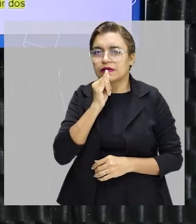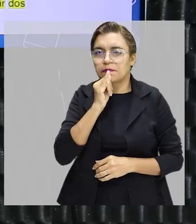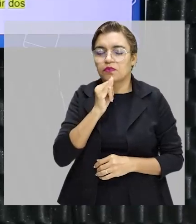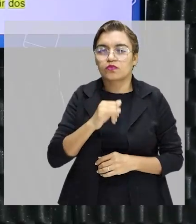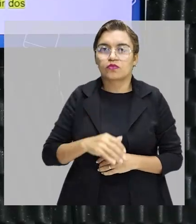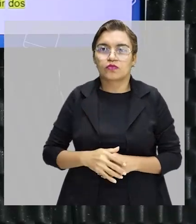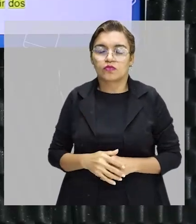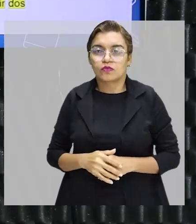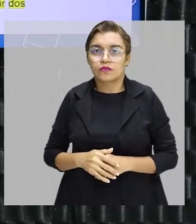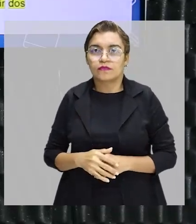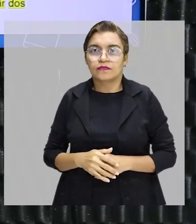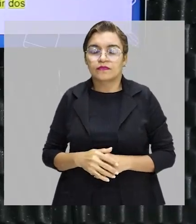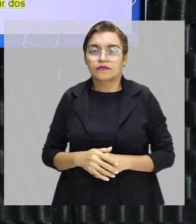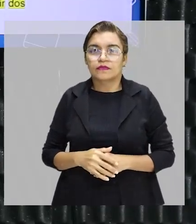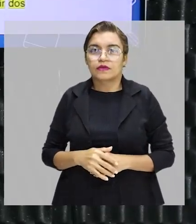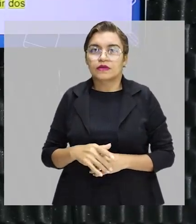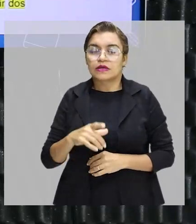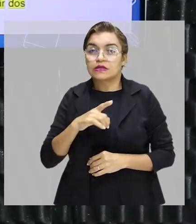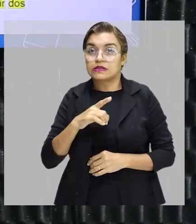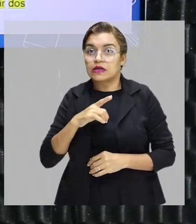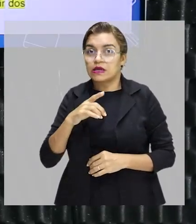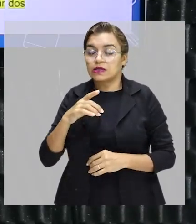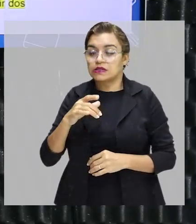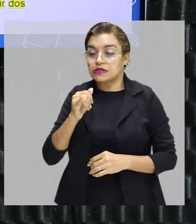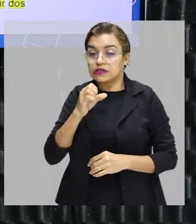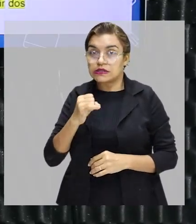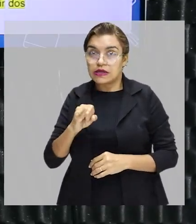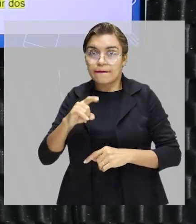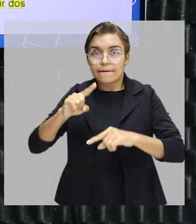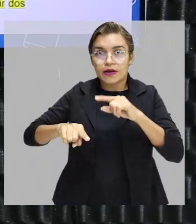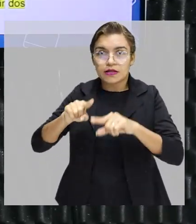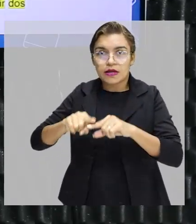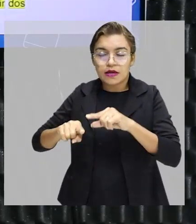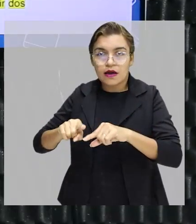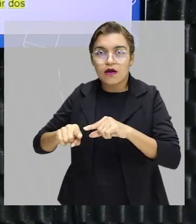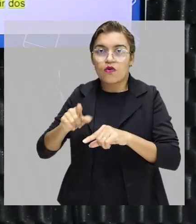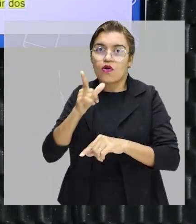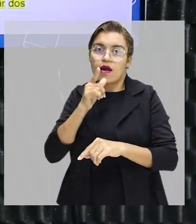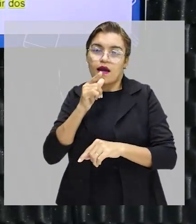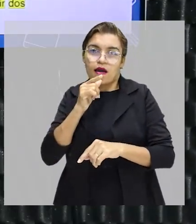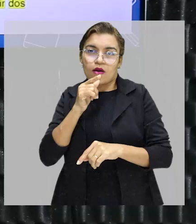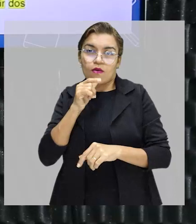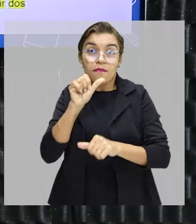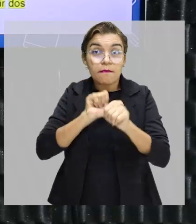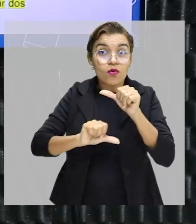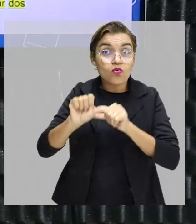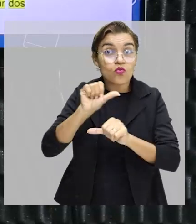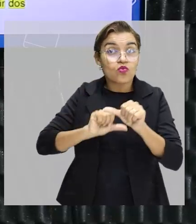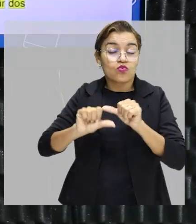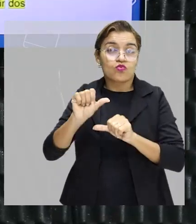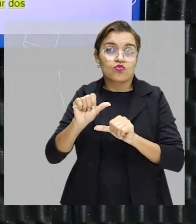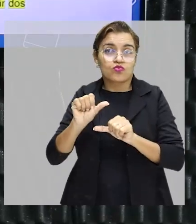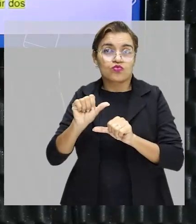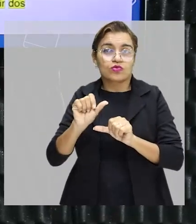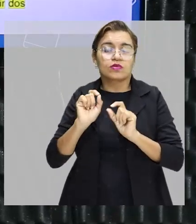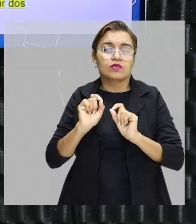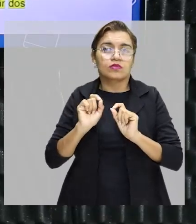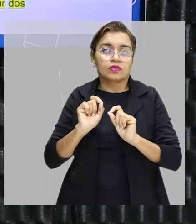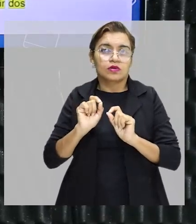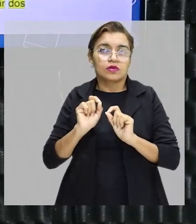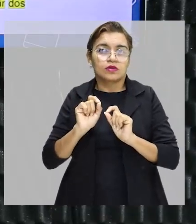acidificação daquele corpo d'água. Então isso vai alterar, certo? Vai alterar as